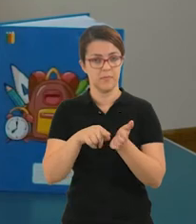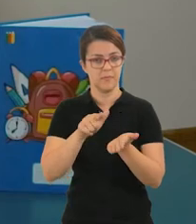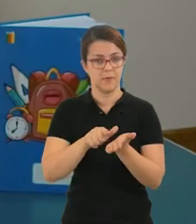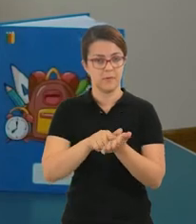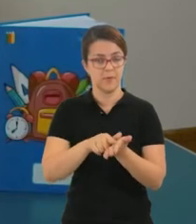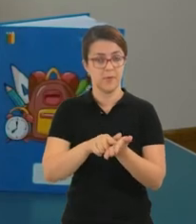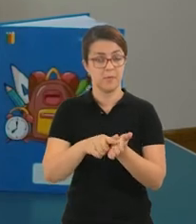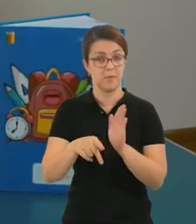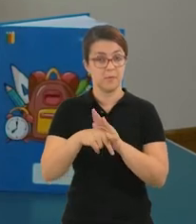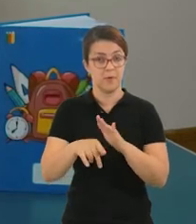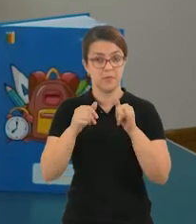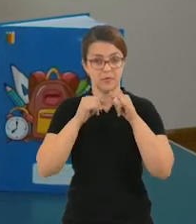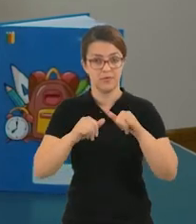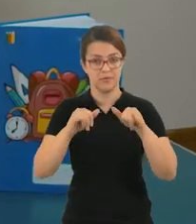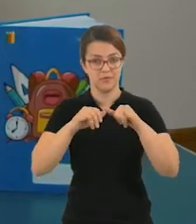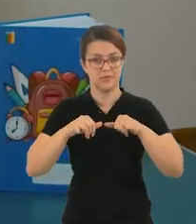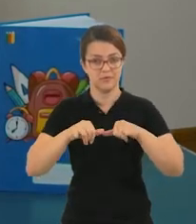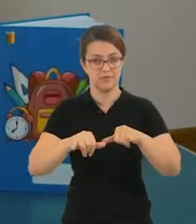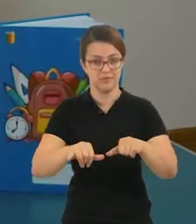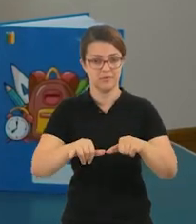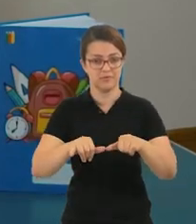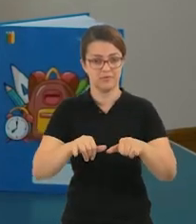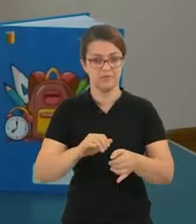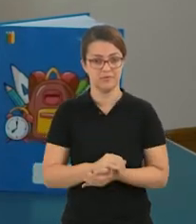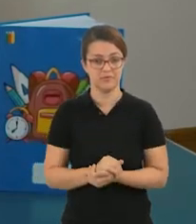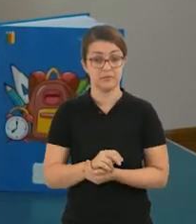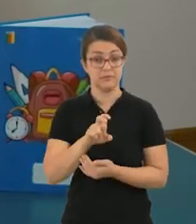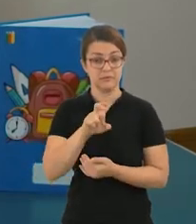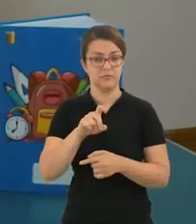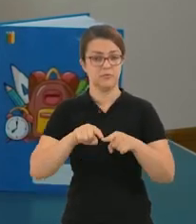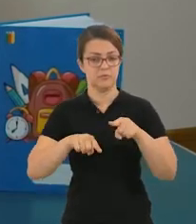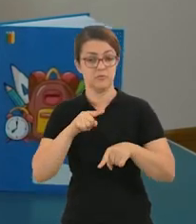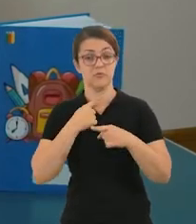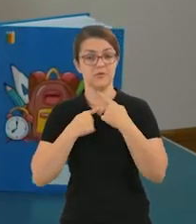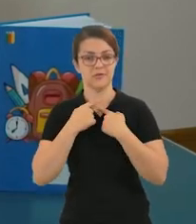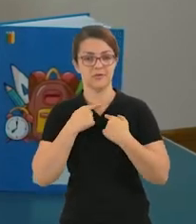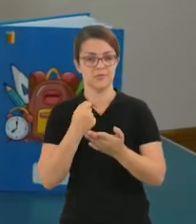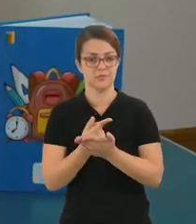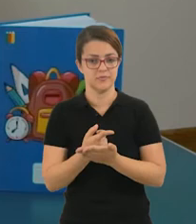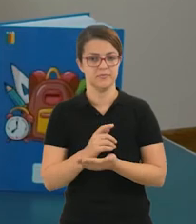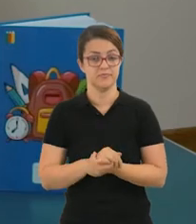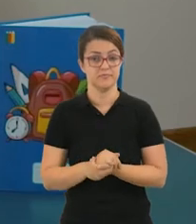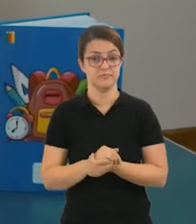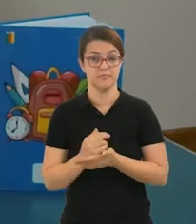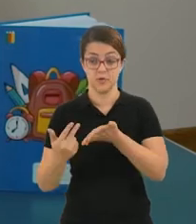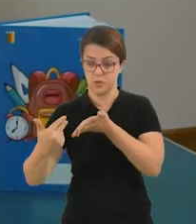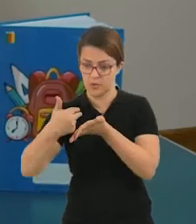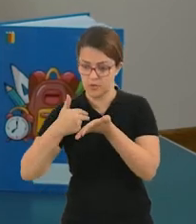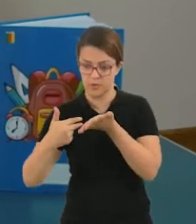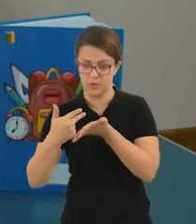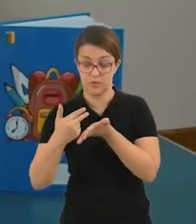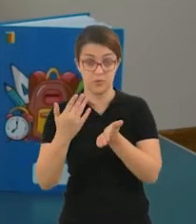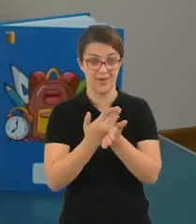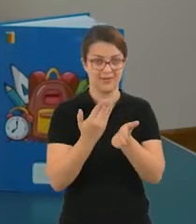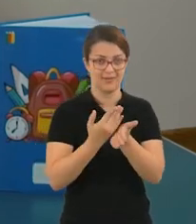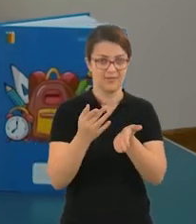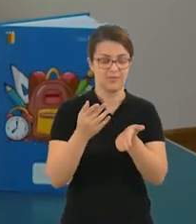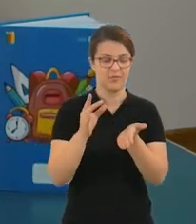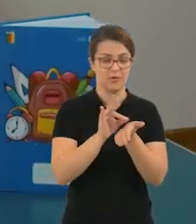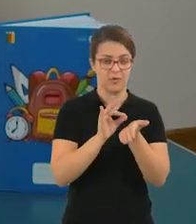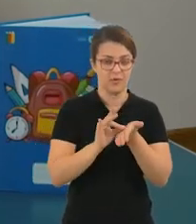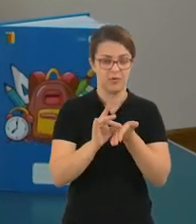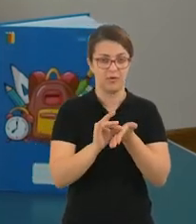do supermercado o preço de 5 produtos que você deseja comprar. Recorte cada produto com seu preço e cole em seu